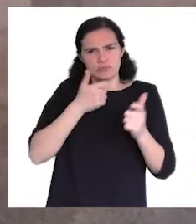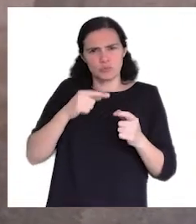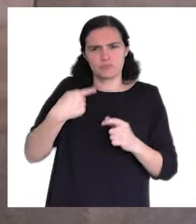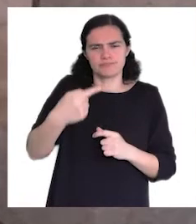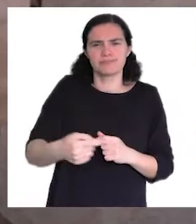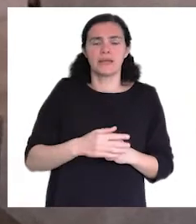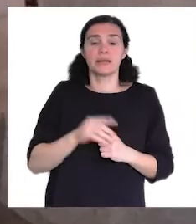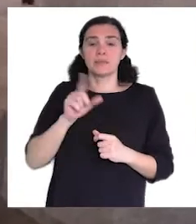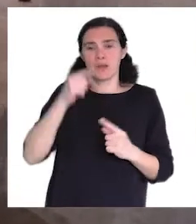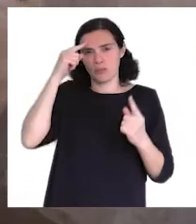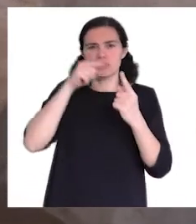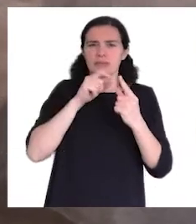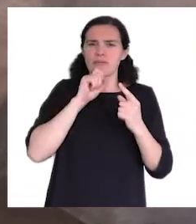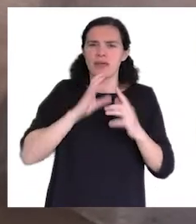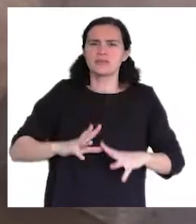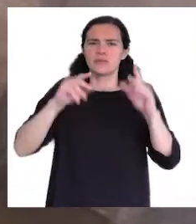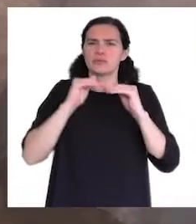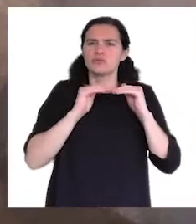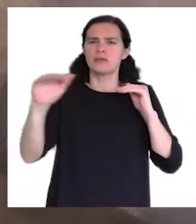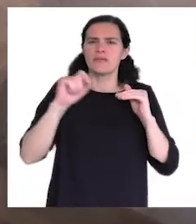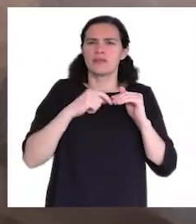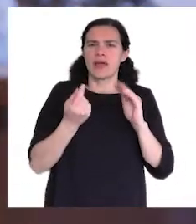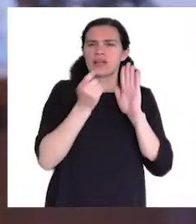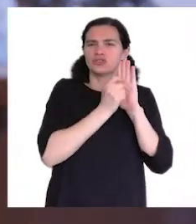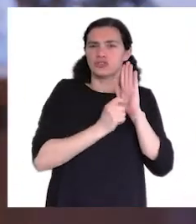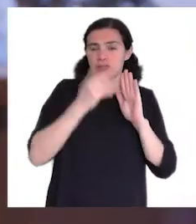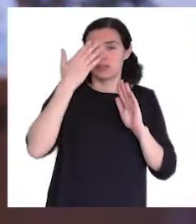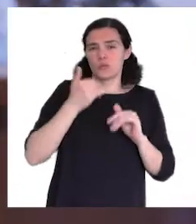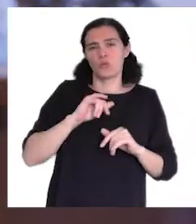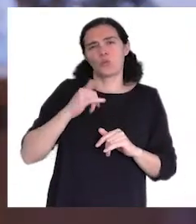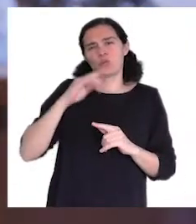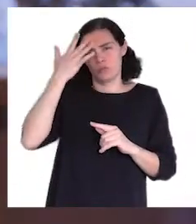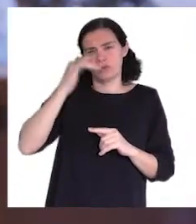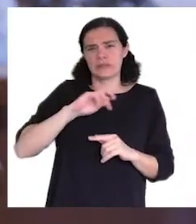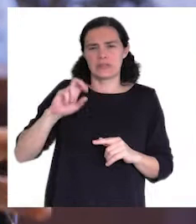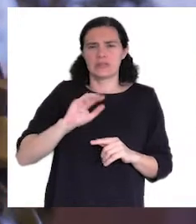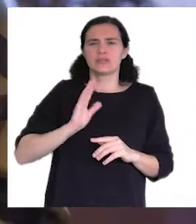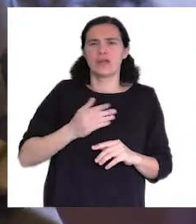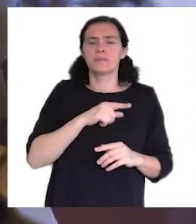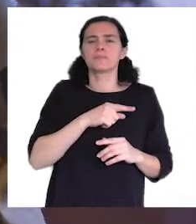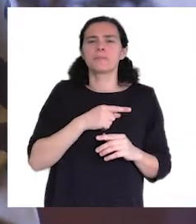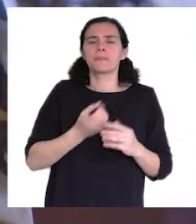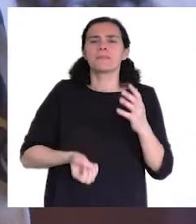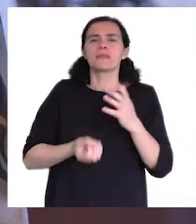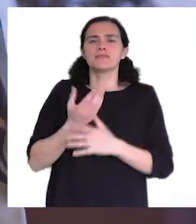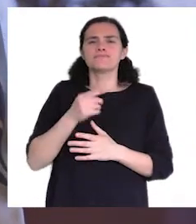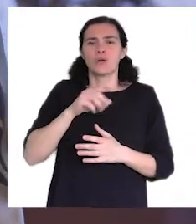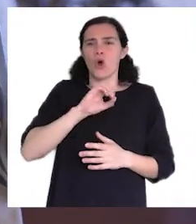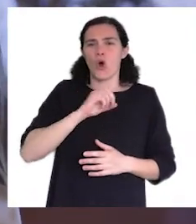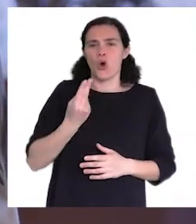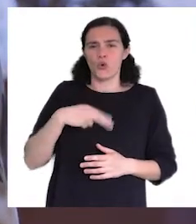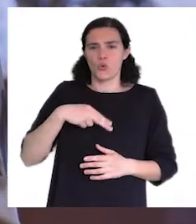vai ao encontro também daquilo que são os Objetivos de Desenvolvimento Sustentável e da Agenda 2030, proclamada já